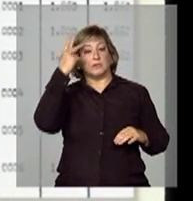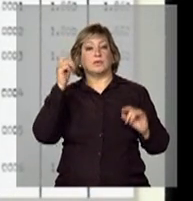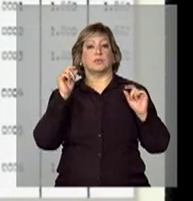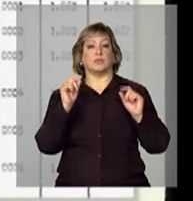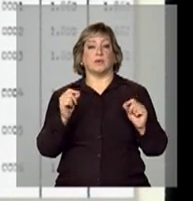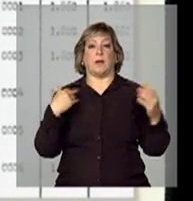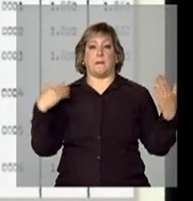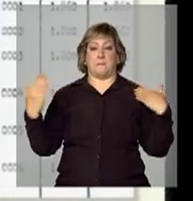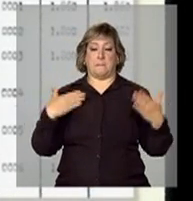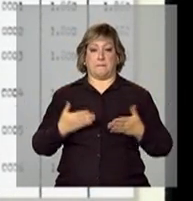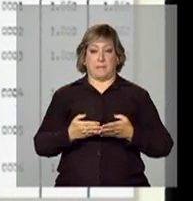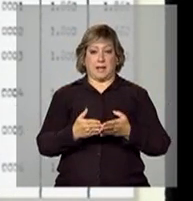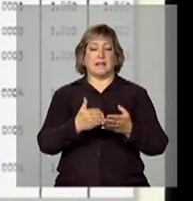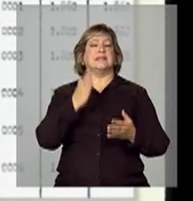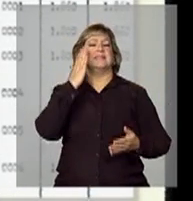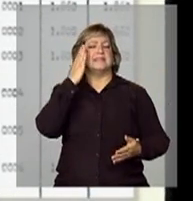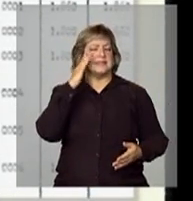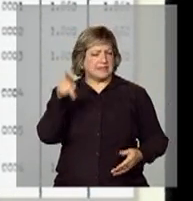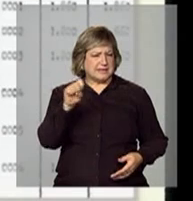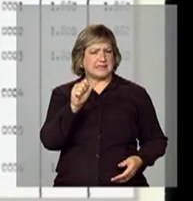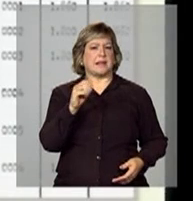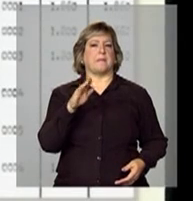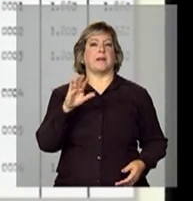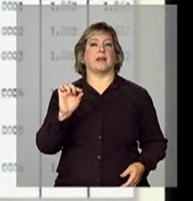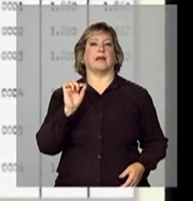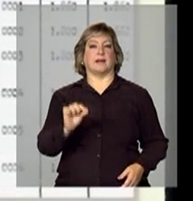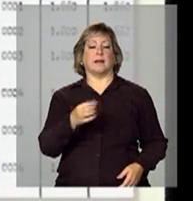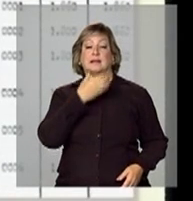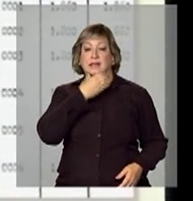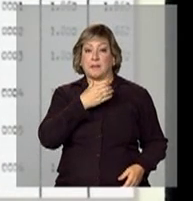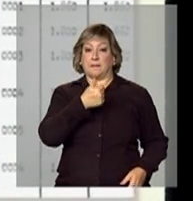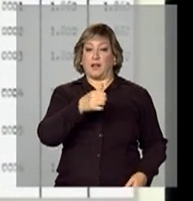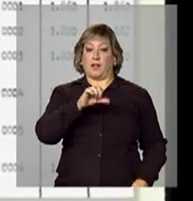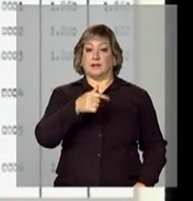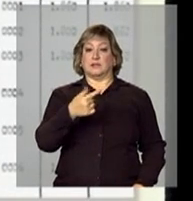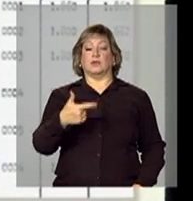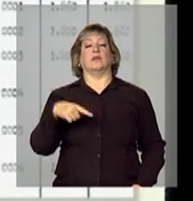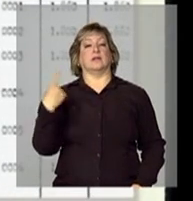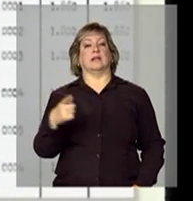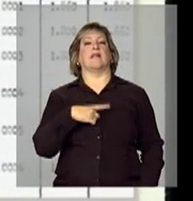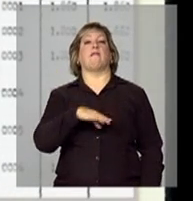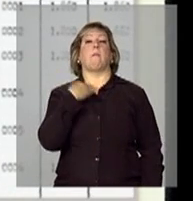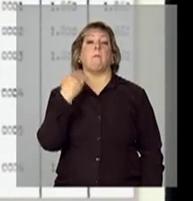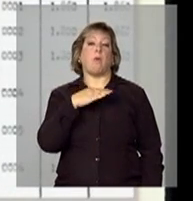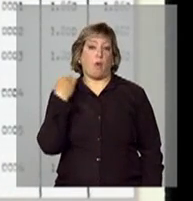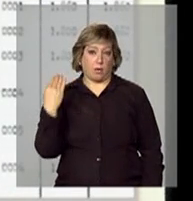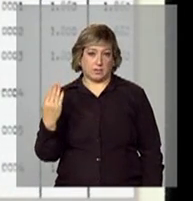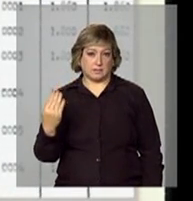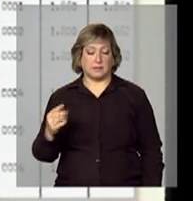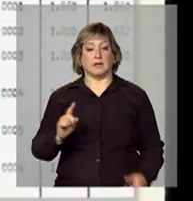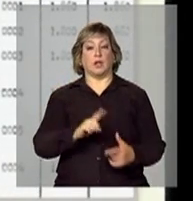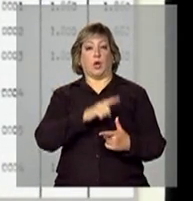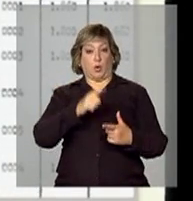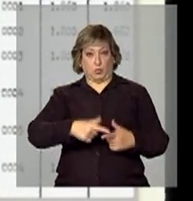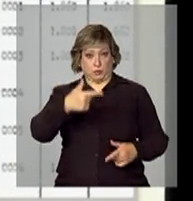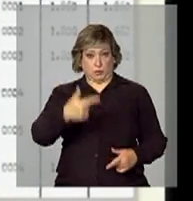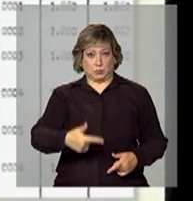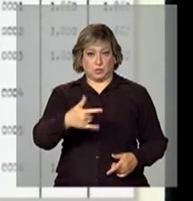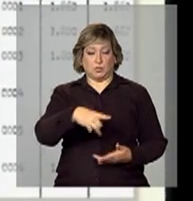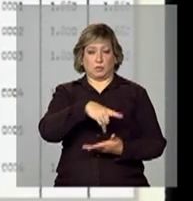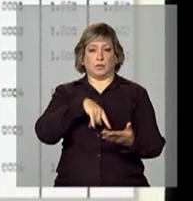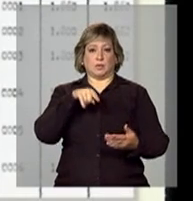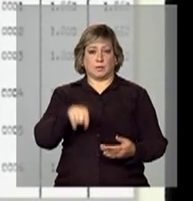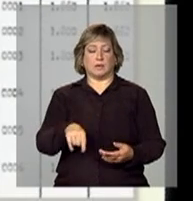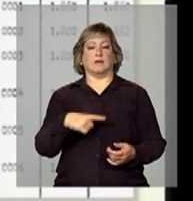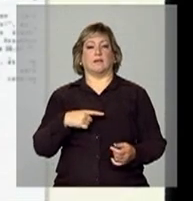a Marinha Brasileira sabia que, em dezembro de 1972, elas estavam mortas. O segundo documento, nós cruzamos a equipe